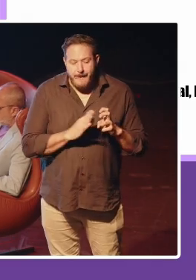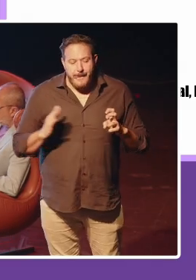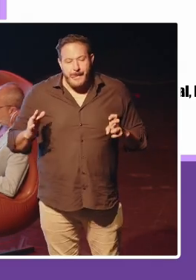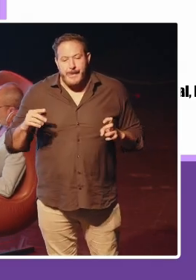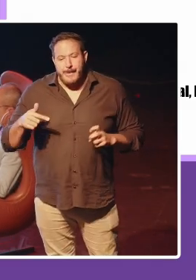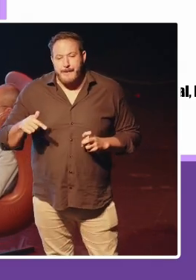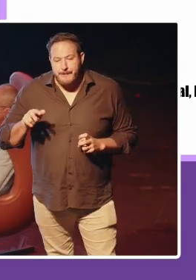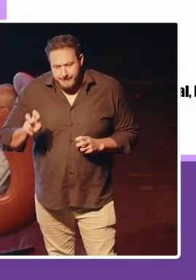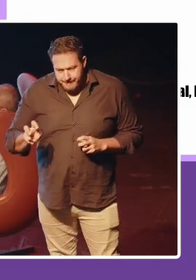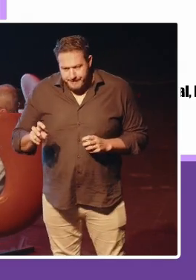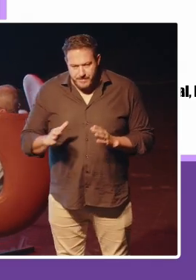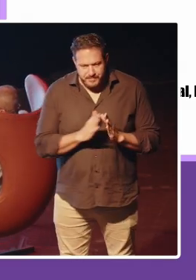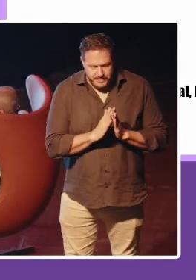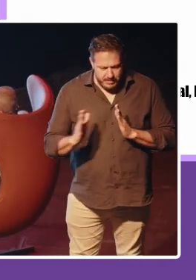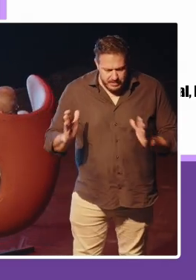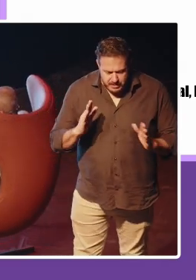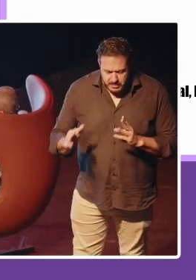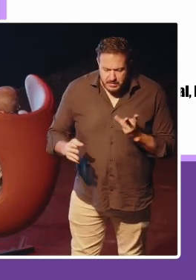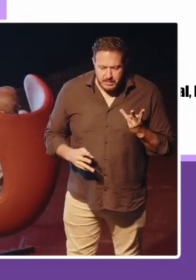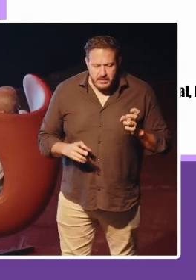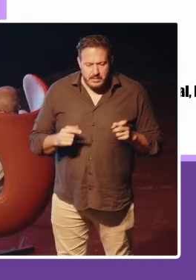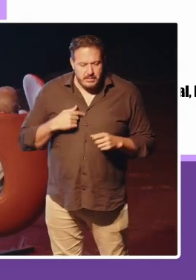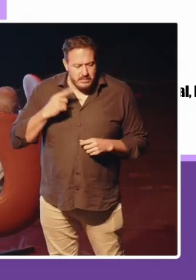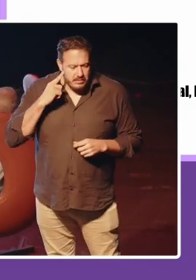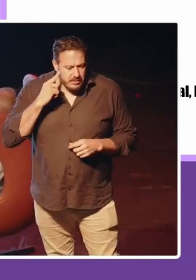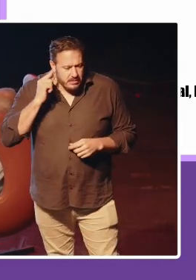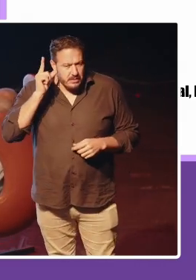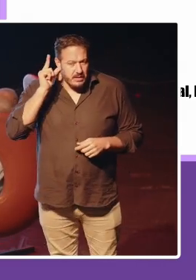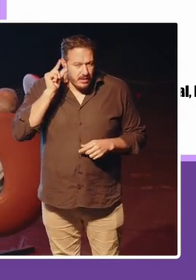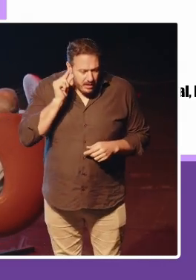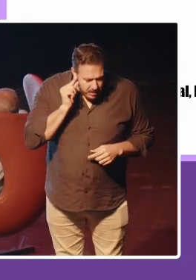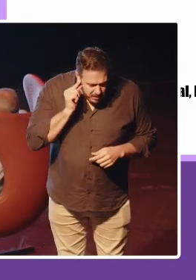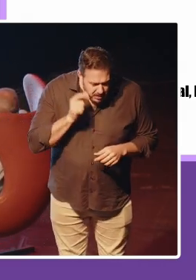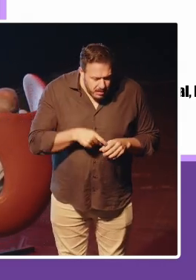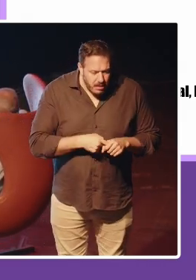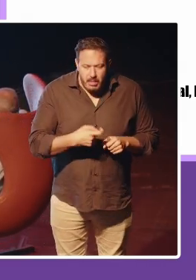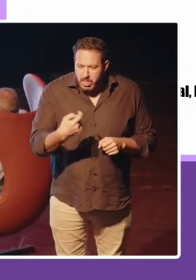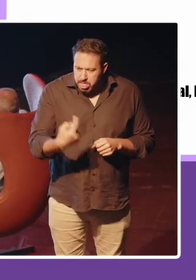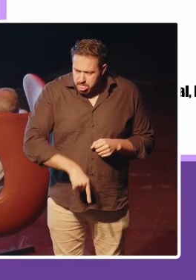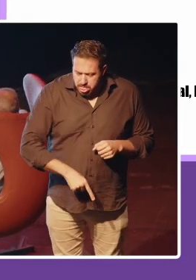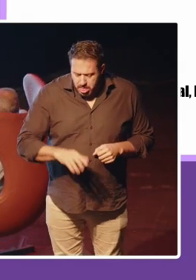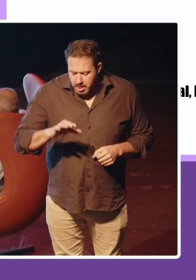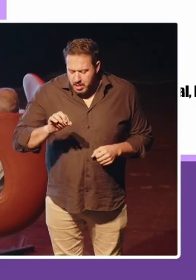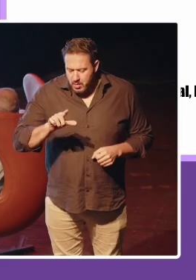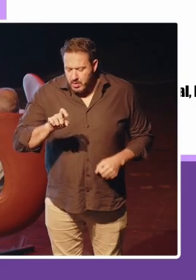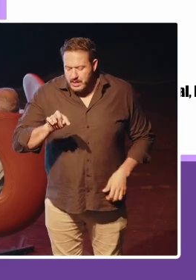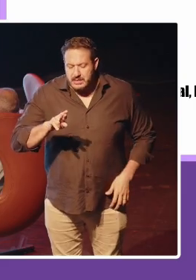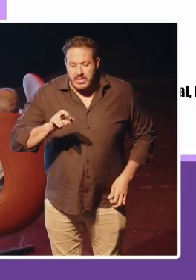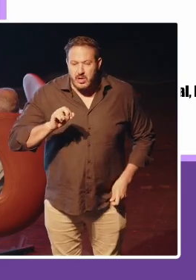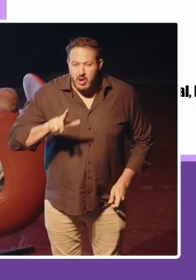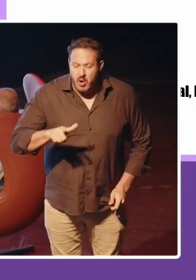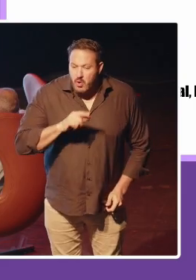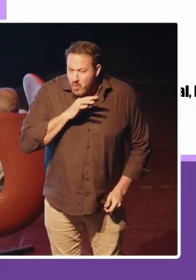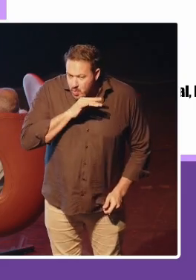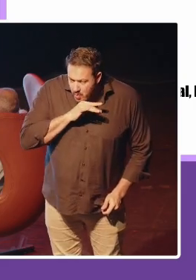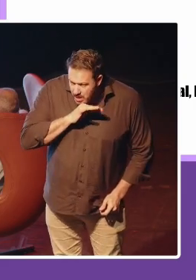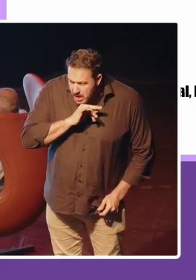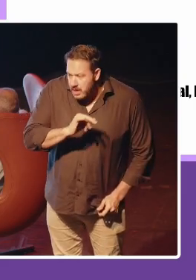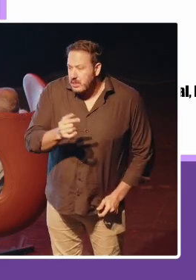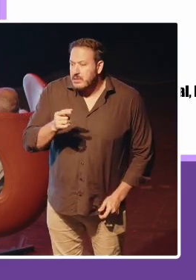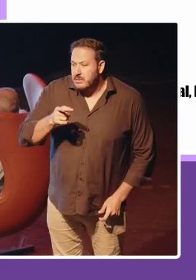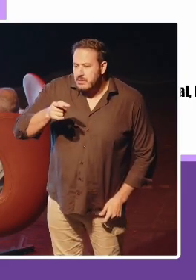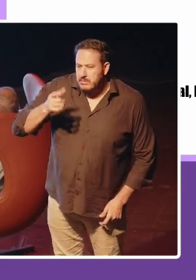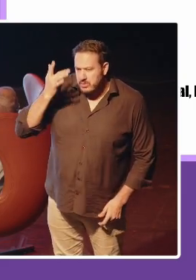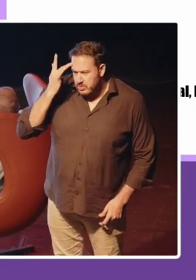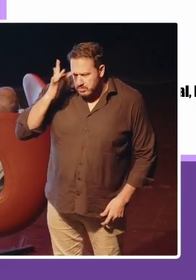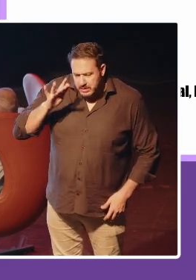anos. Na meia-idade, a gente tem perda auditiva, colesterol LDL alto, o LDL é aquele colesterol ruim, né, que vocês